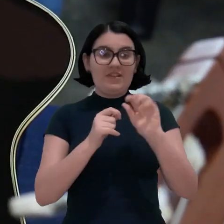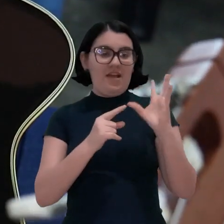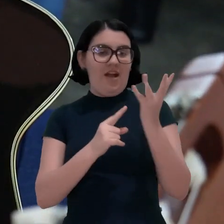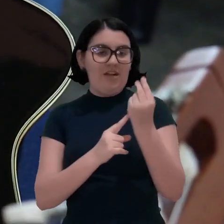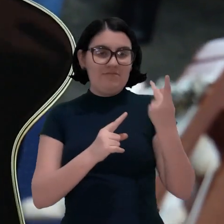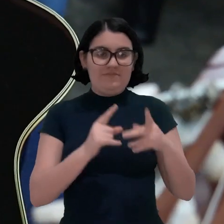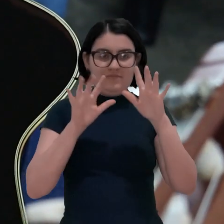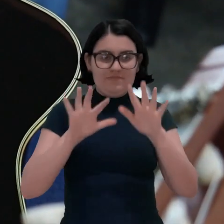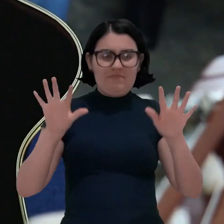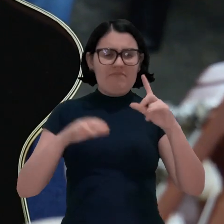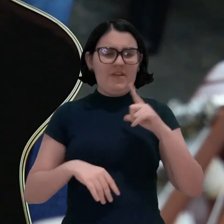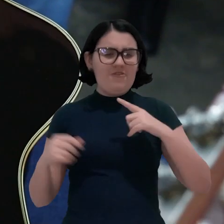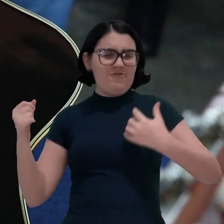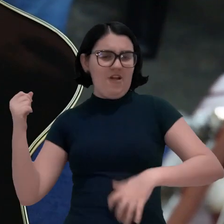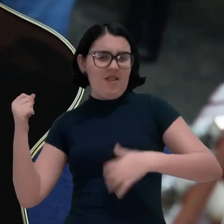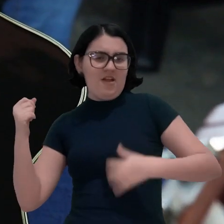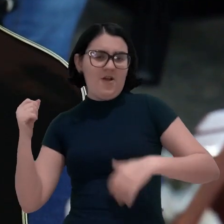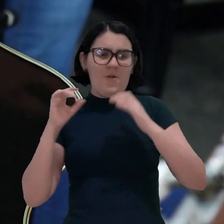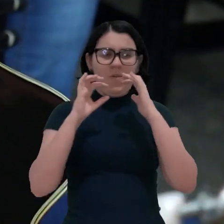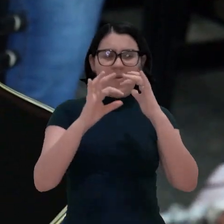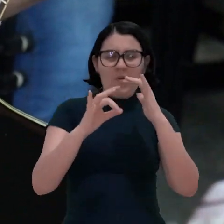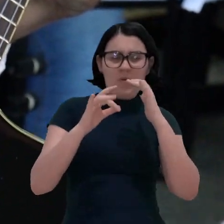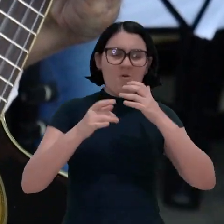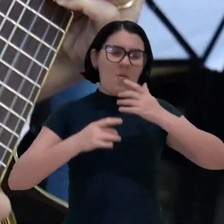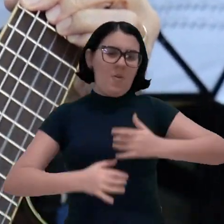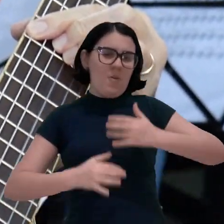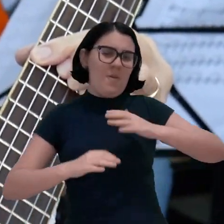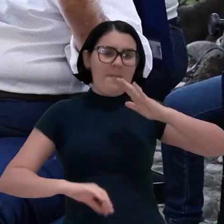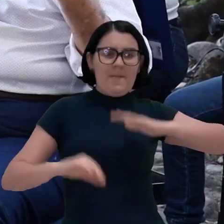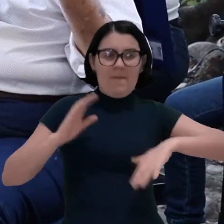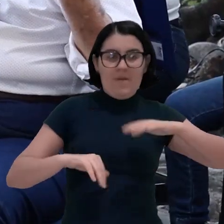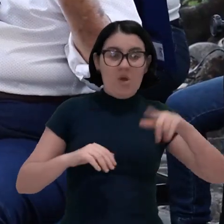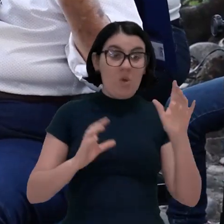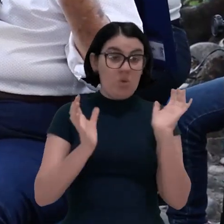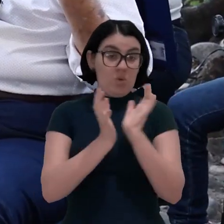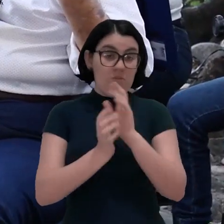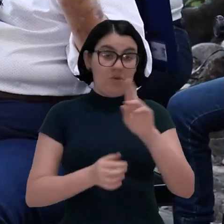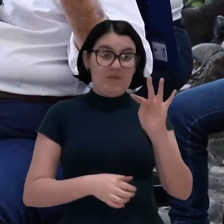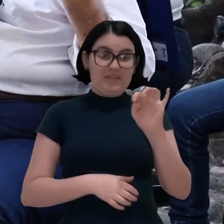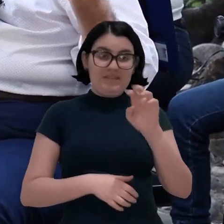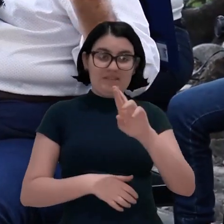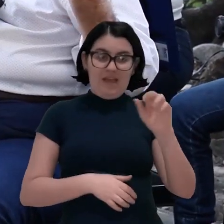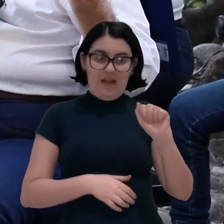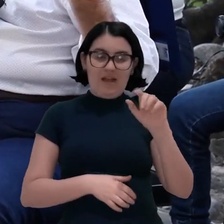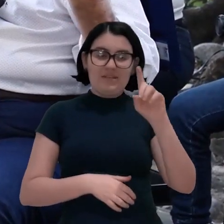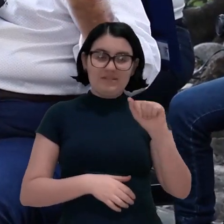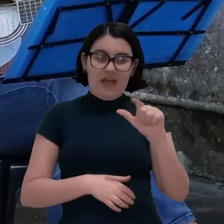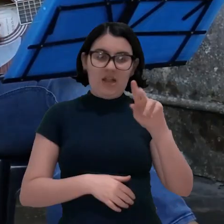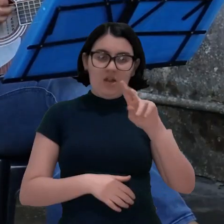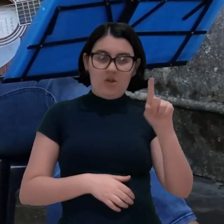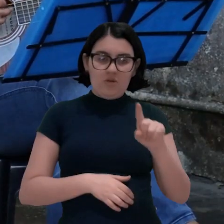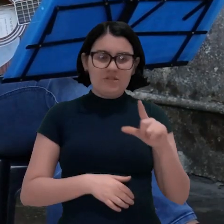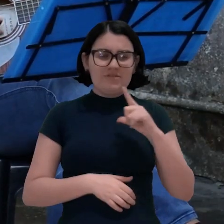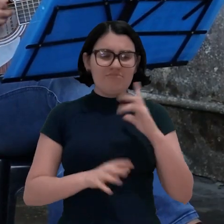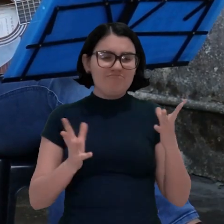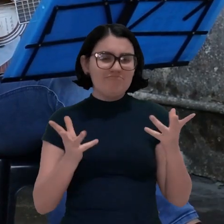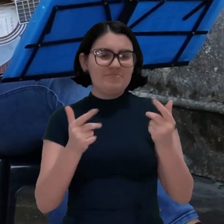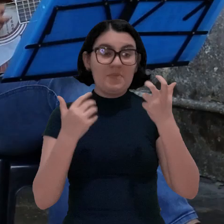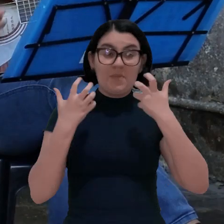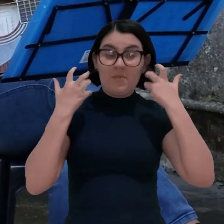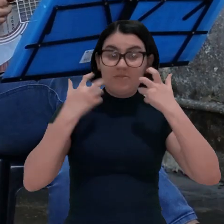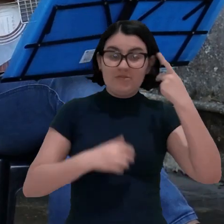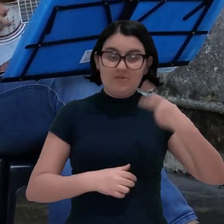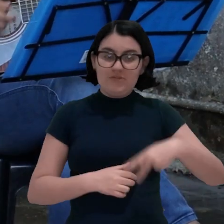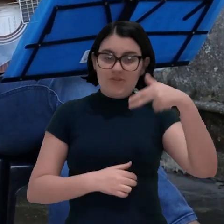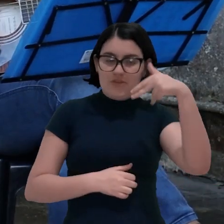é o Sarau Fazer Arte da UFC. Ao som de violões, flautas, saxofone e percussão, o grupo Terra da